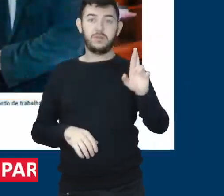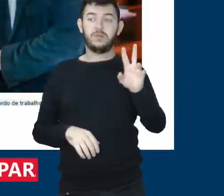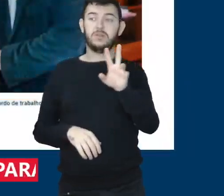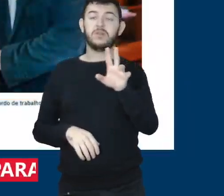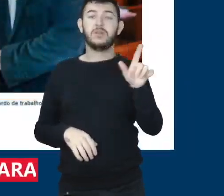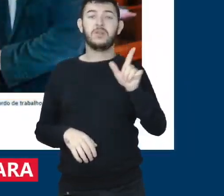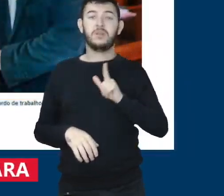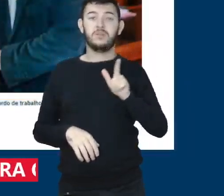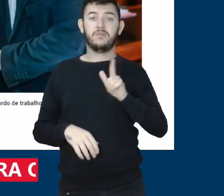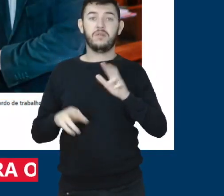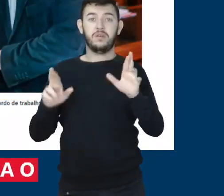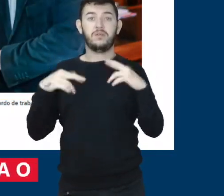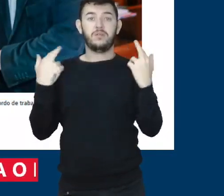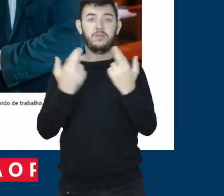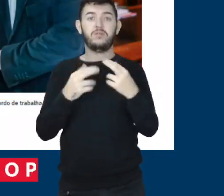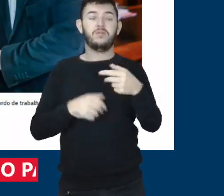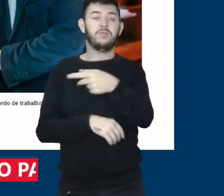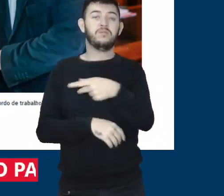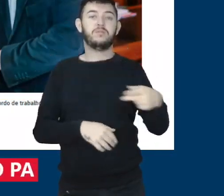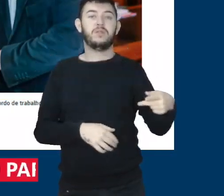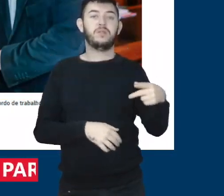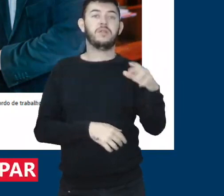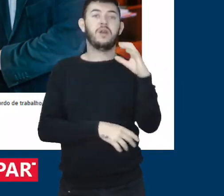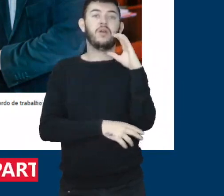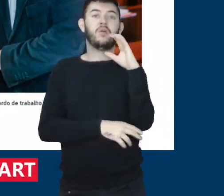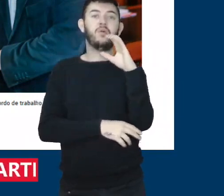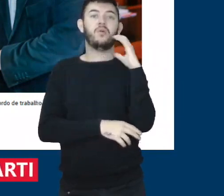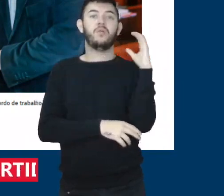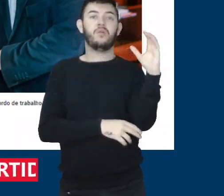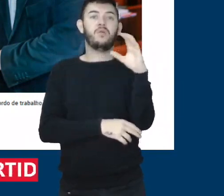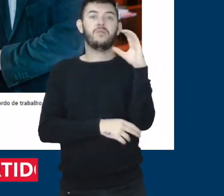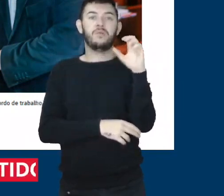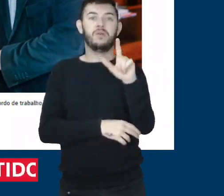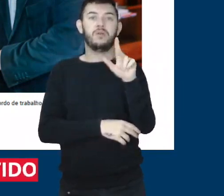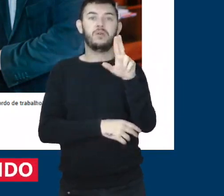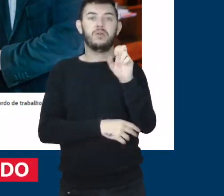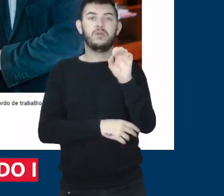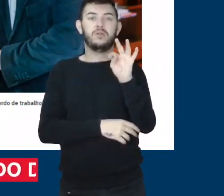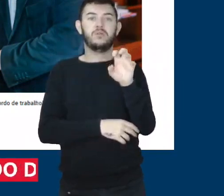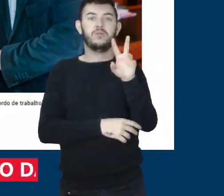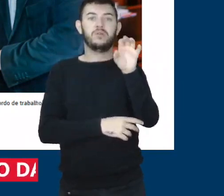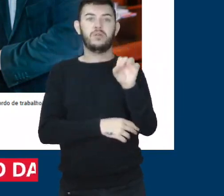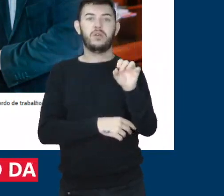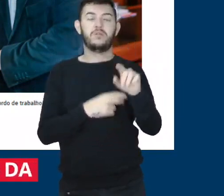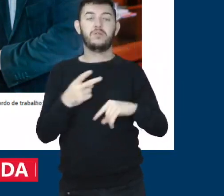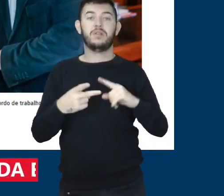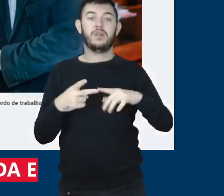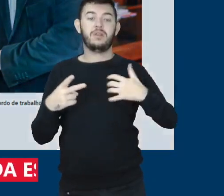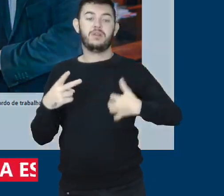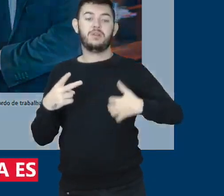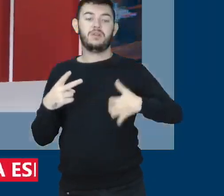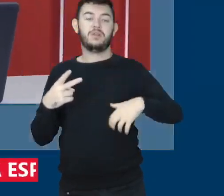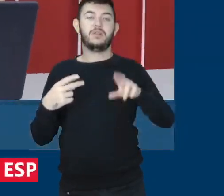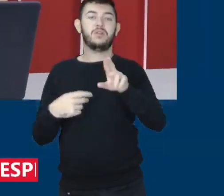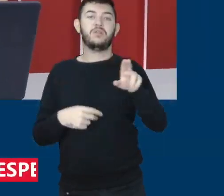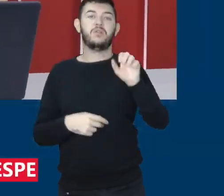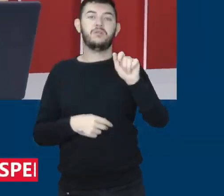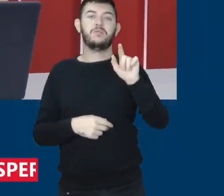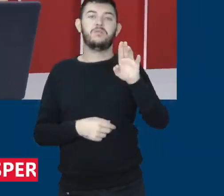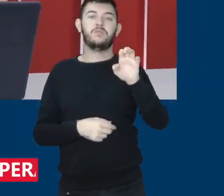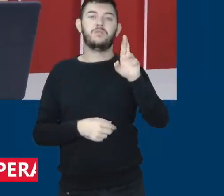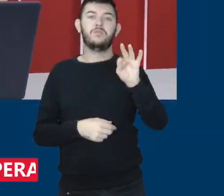os presidentes da Colômbia, Gustavo Petro, e da Argentina, Alberto Fernandes, né? Eu gostaria que o senhor comentasse o